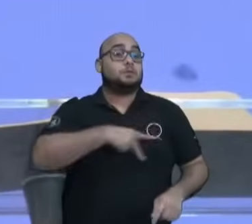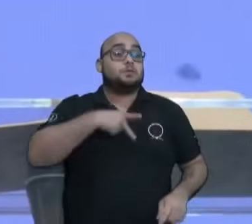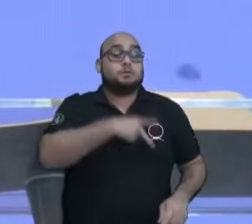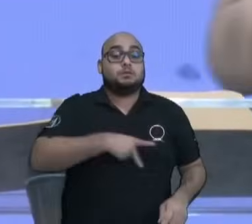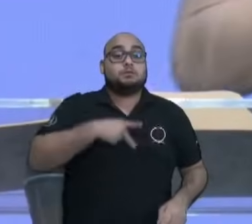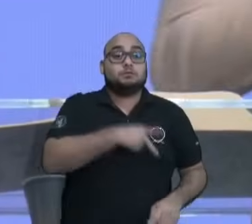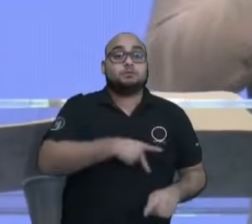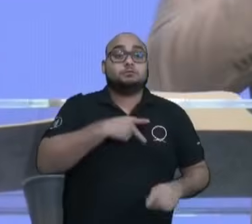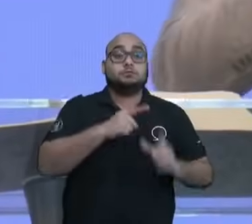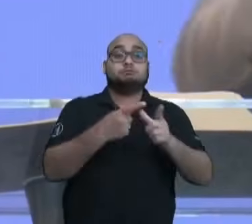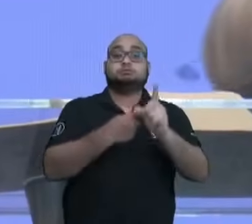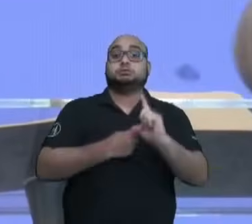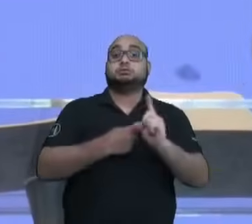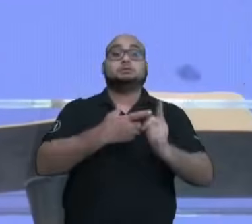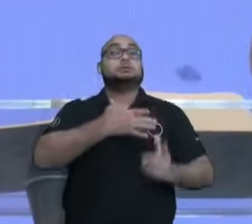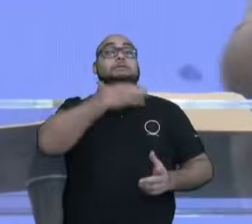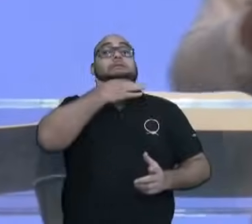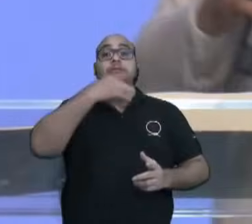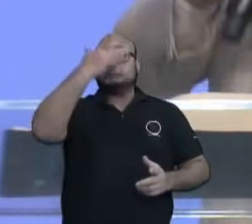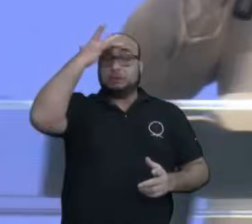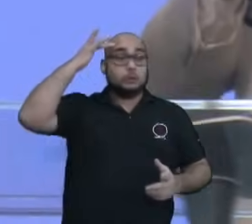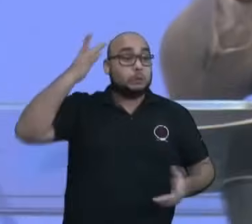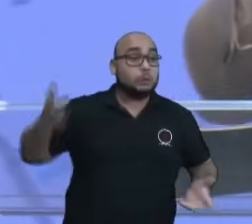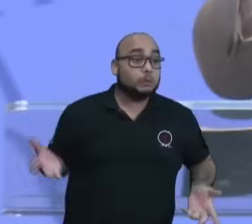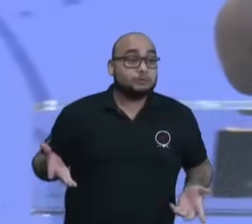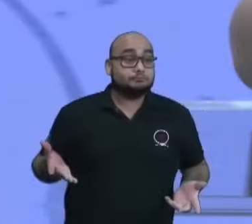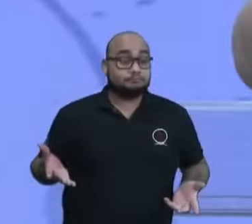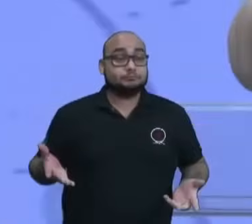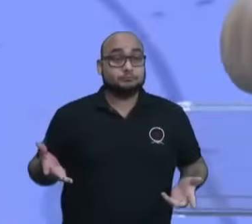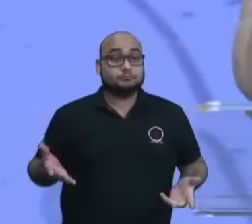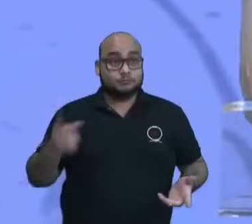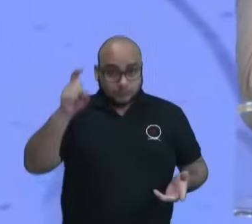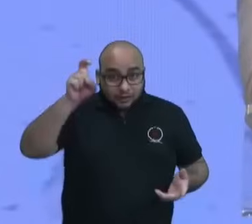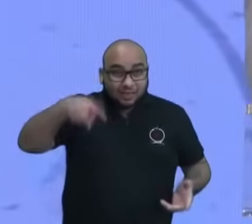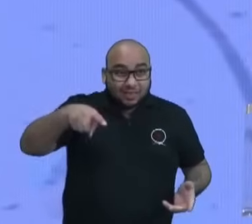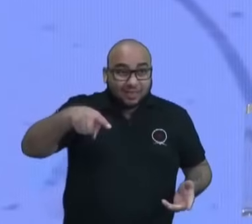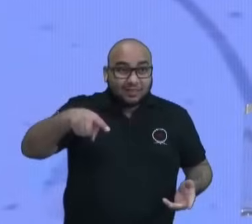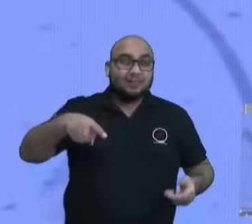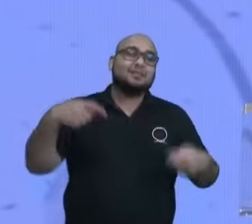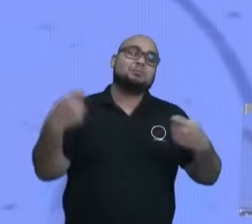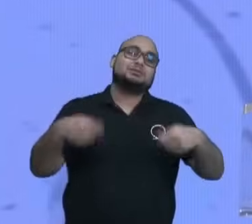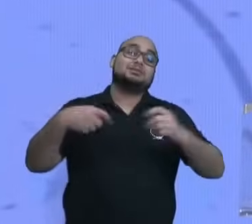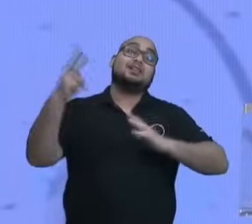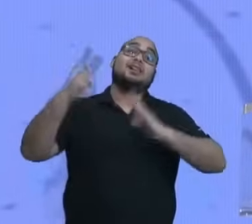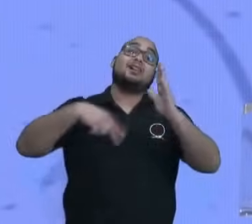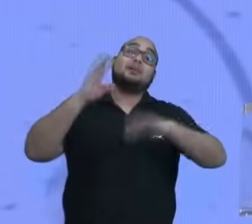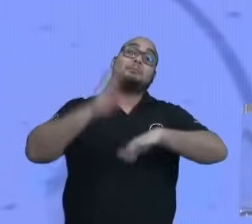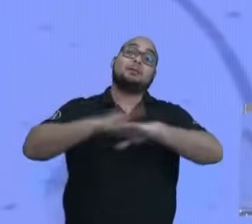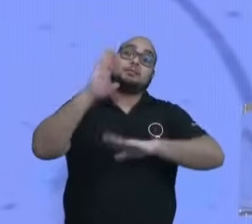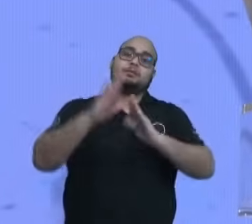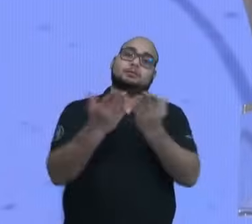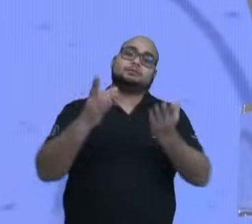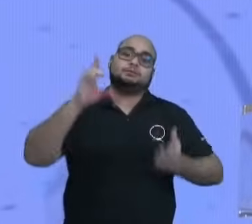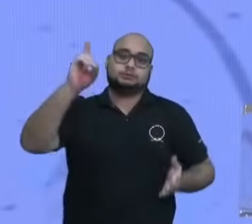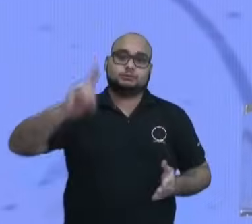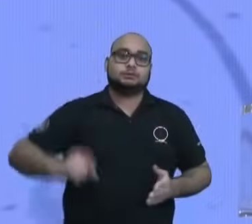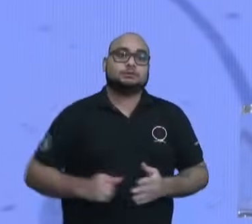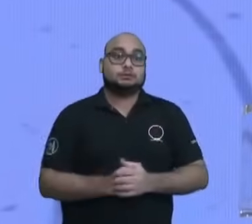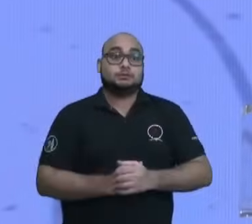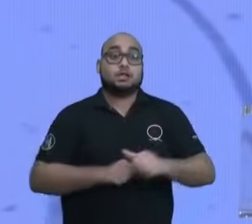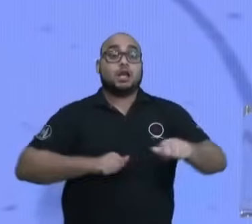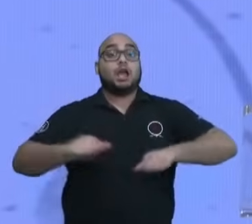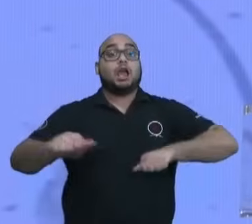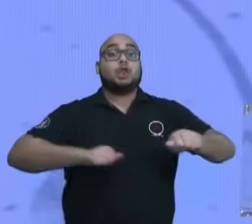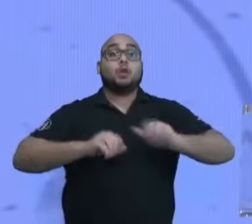ninguém Paulo Paulo era é mesmo tá precisando ler mais a Bíblia em Atos Capítulo